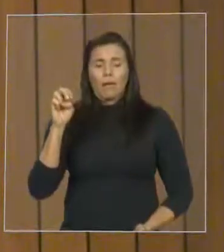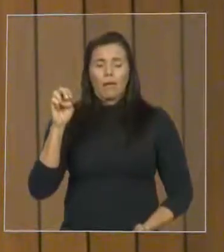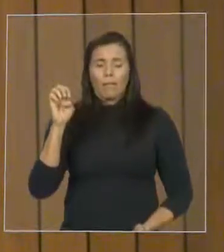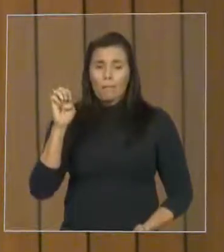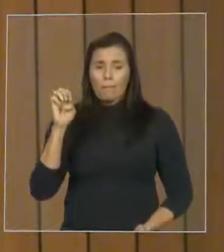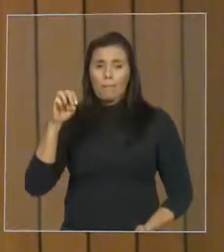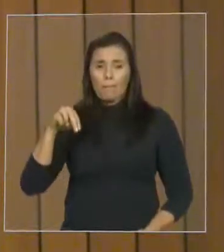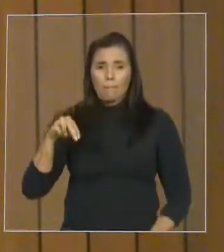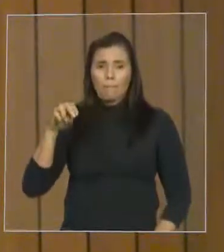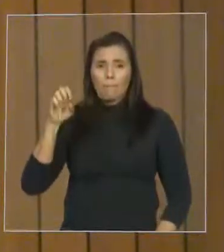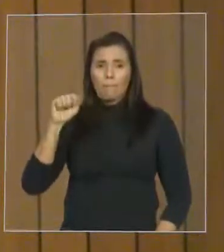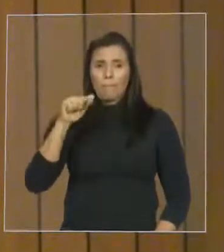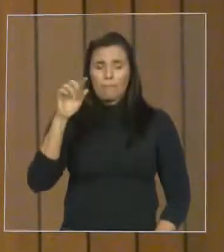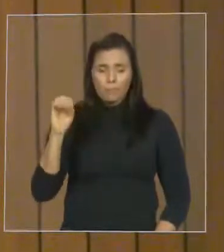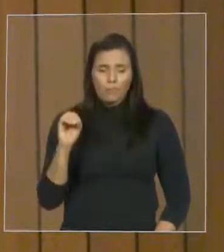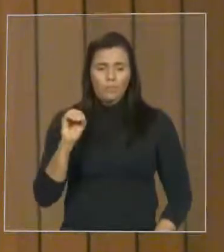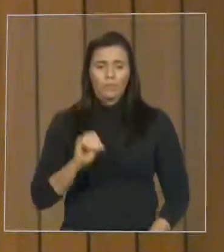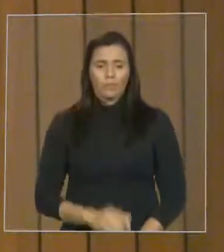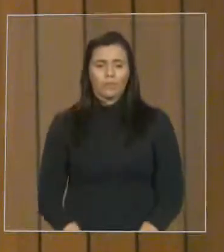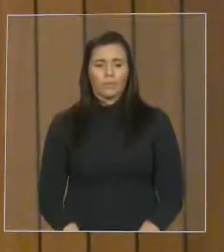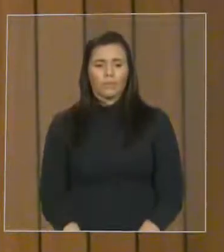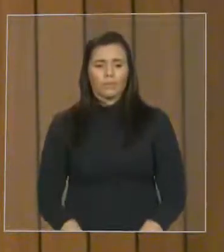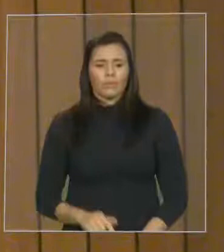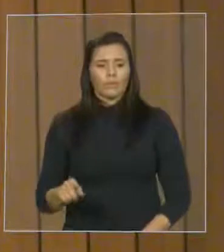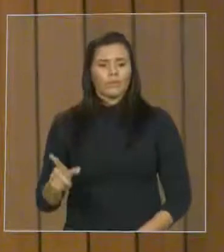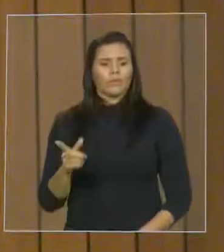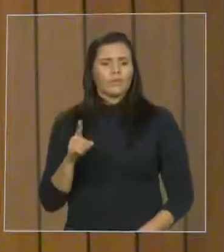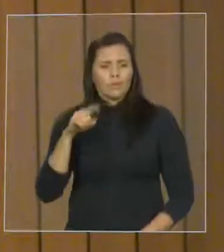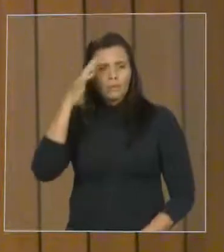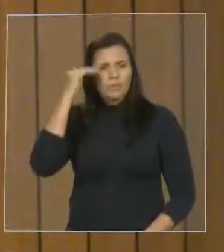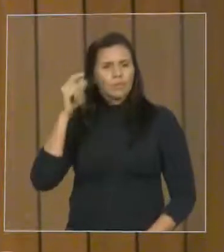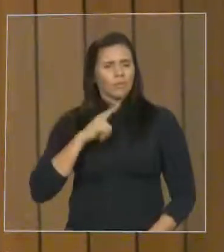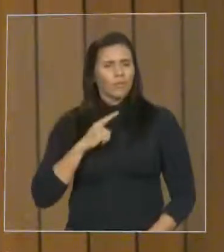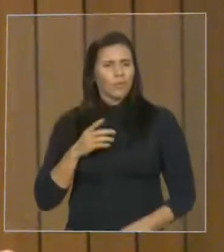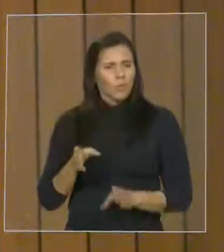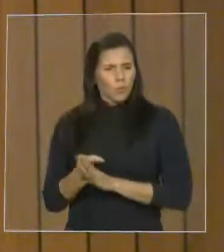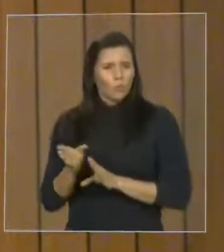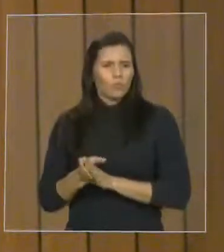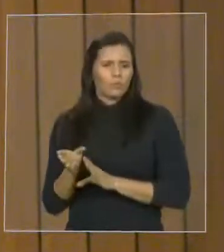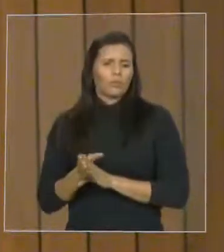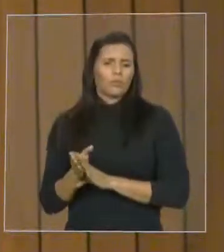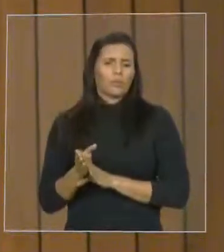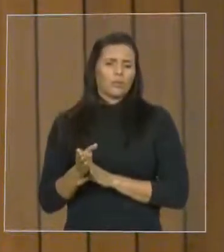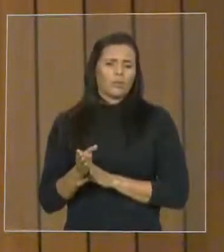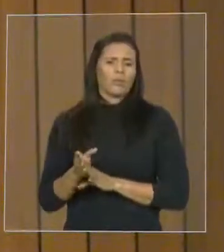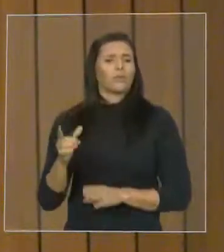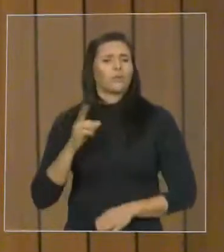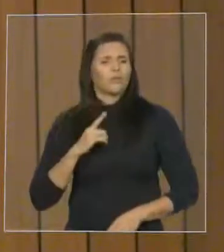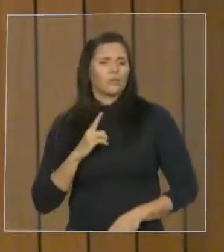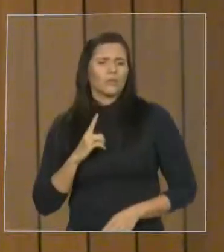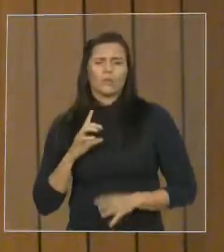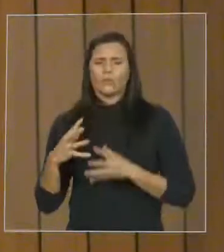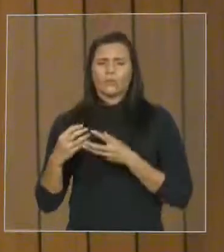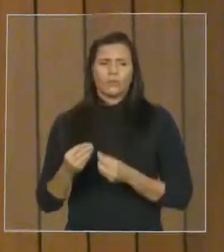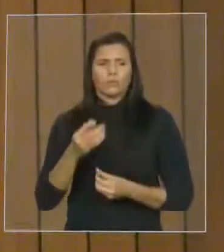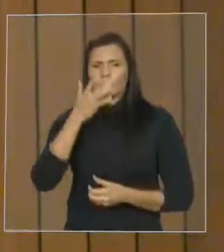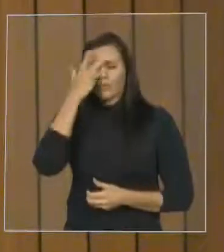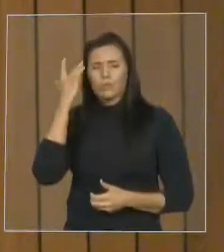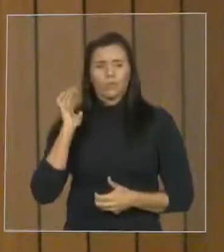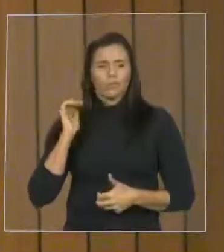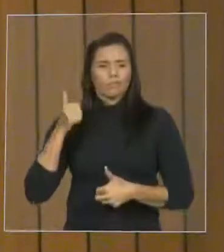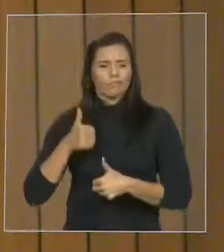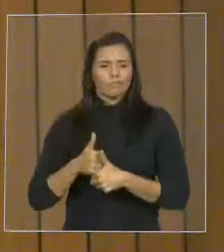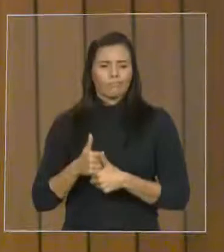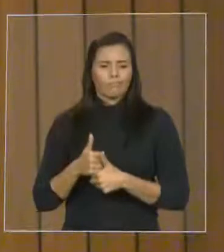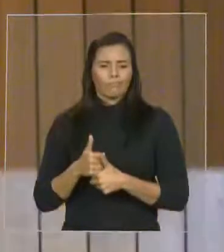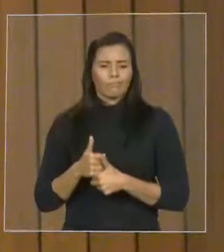é o Conselho Superior do Fundo Estadual de Pensão e Aposentadoria, que tem todos os seus membros nomeados e tem a sua